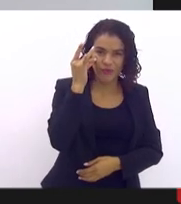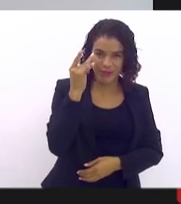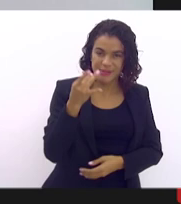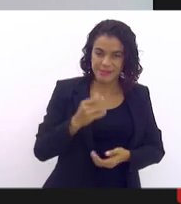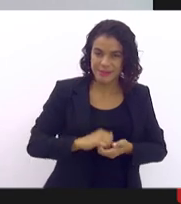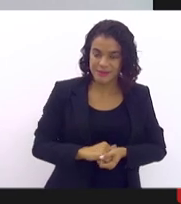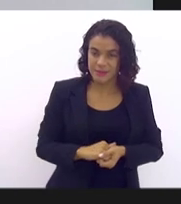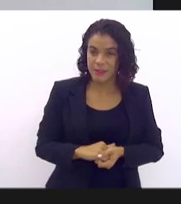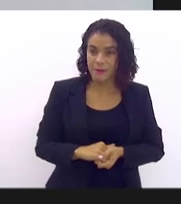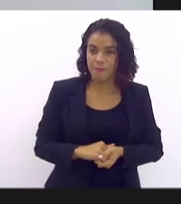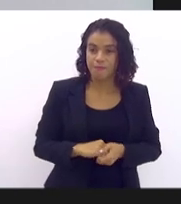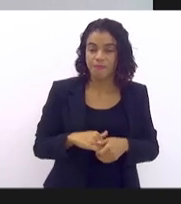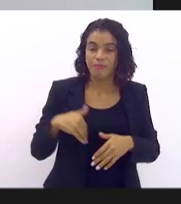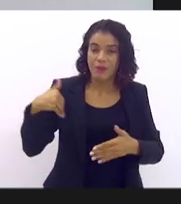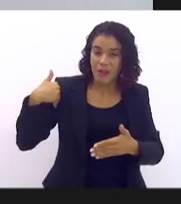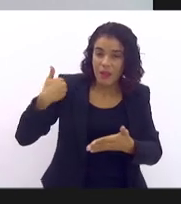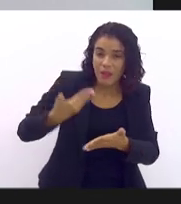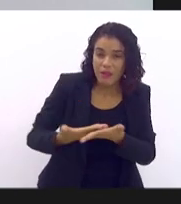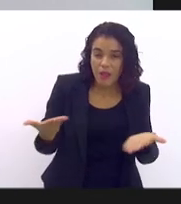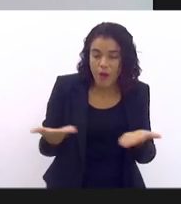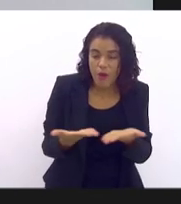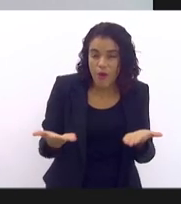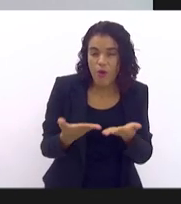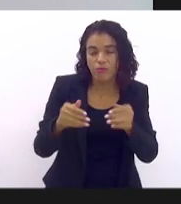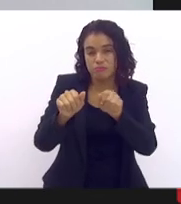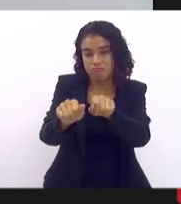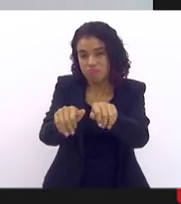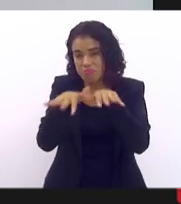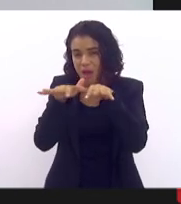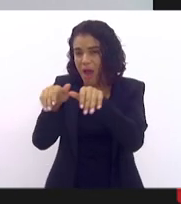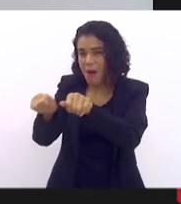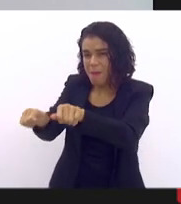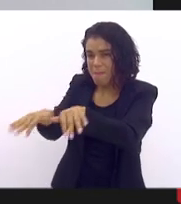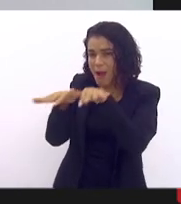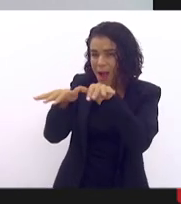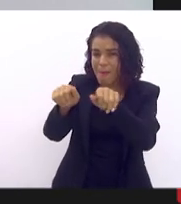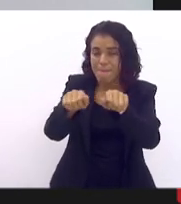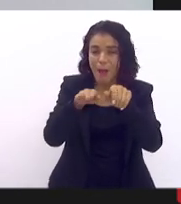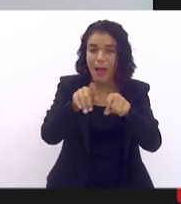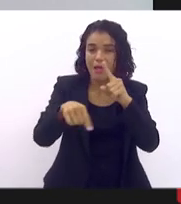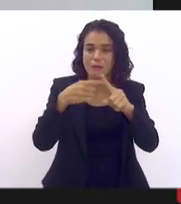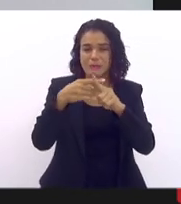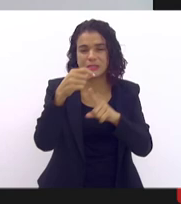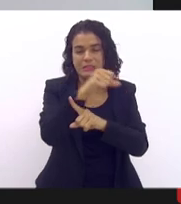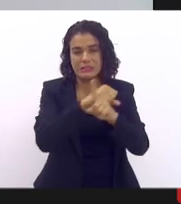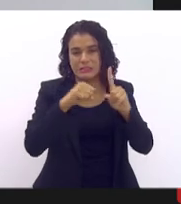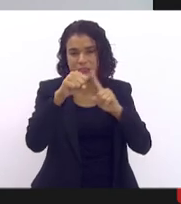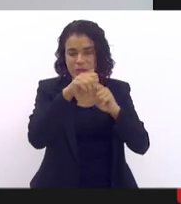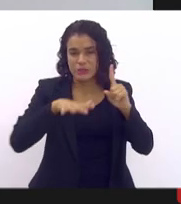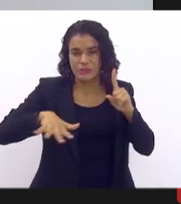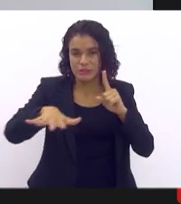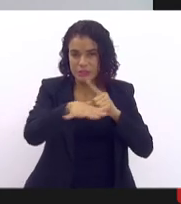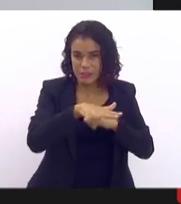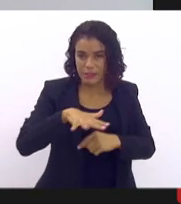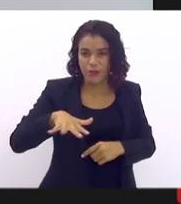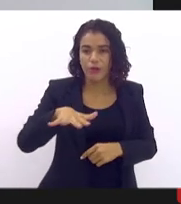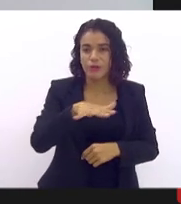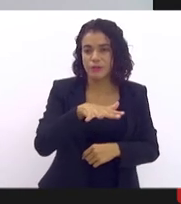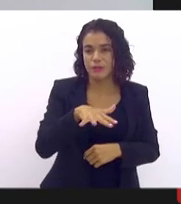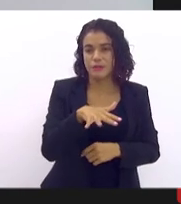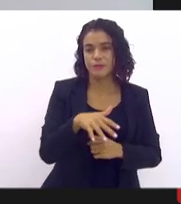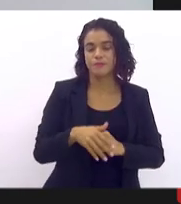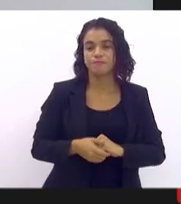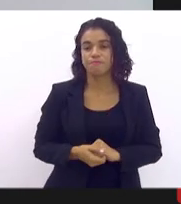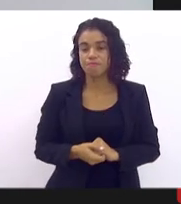Até hoje, os parlamentos, a sociedade em si, a não ser essas poucas pessoas que